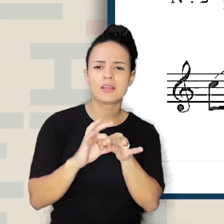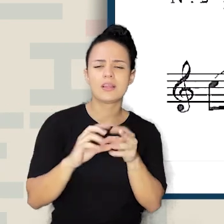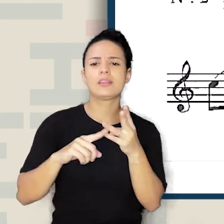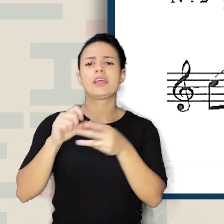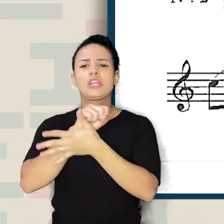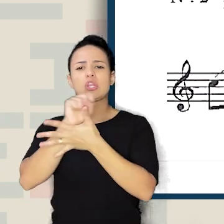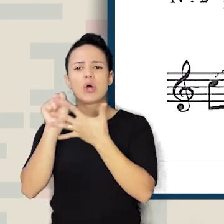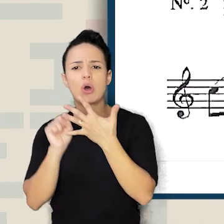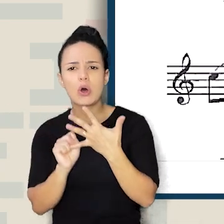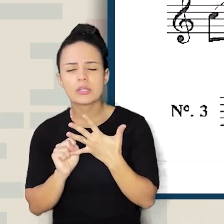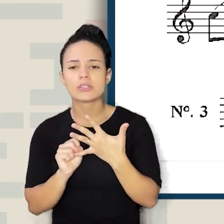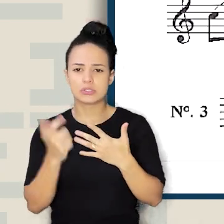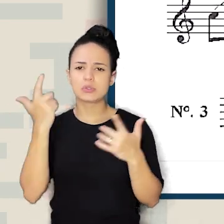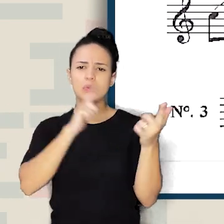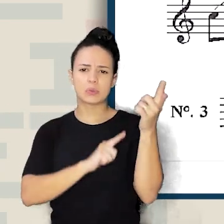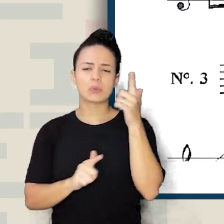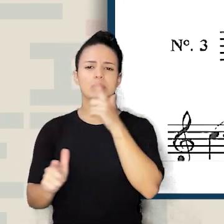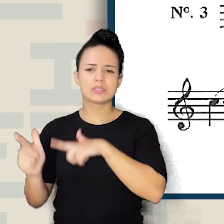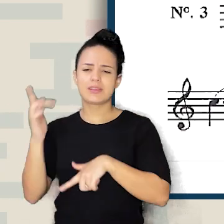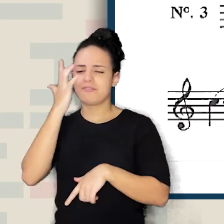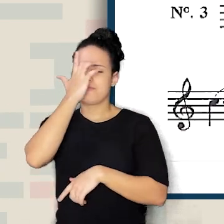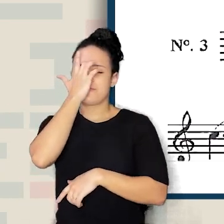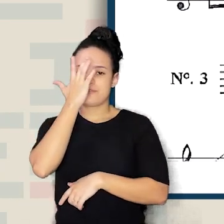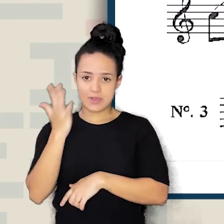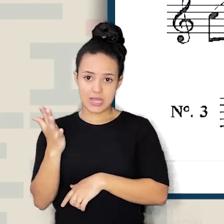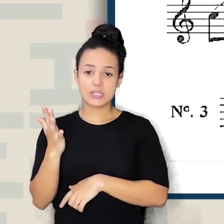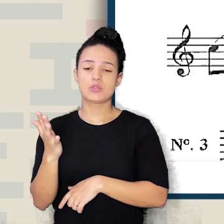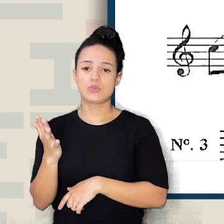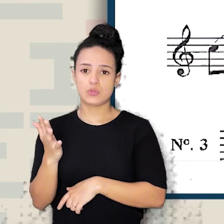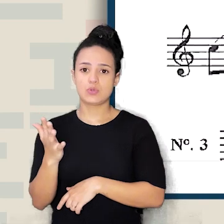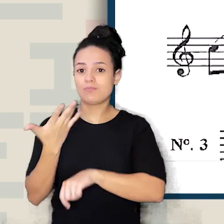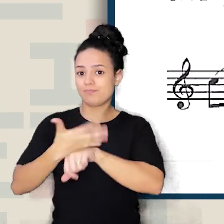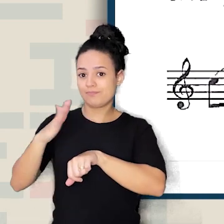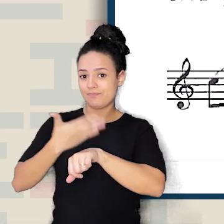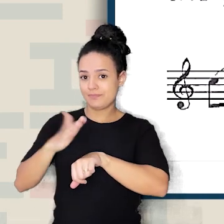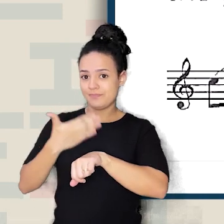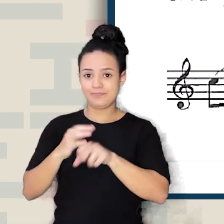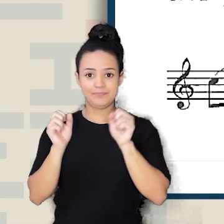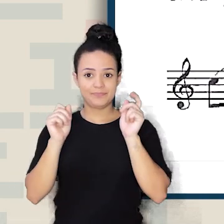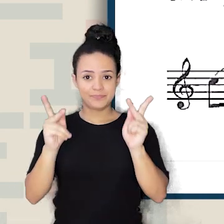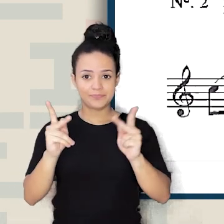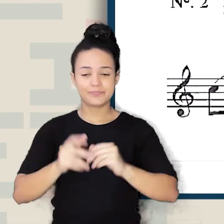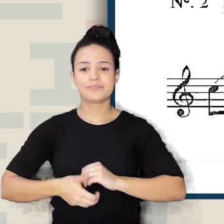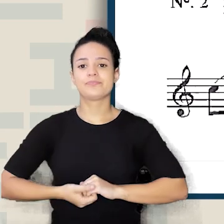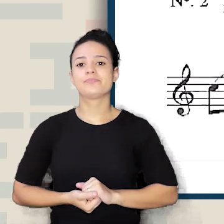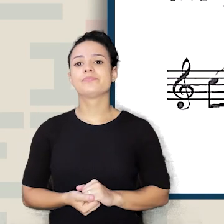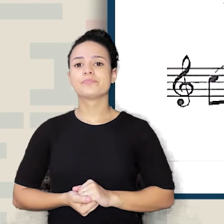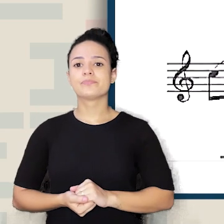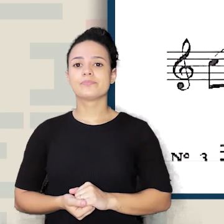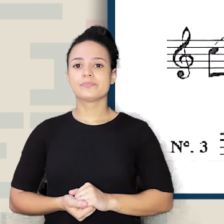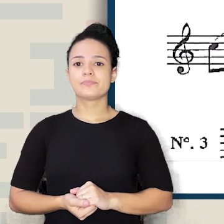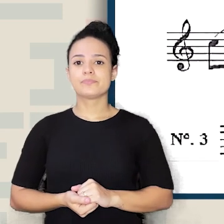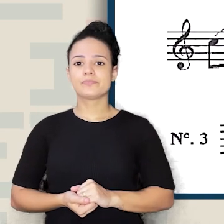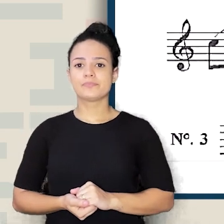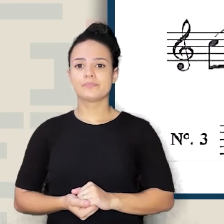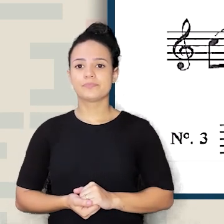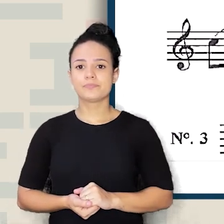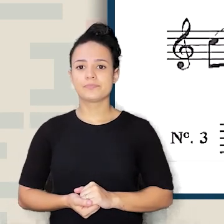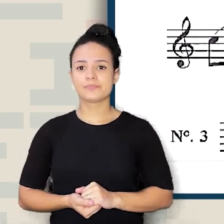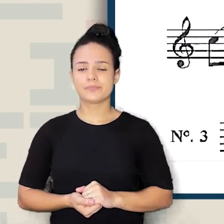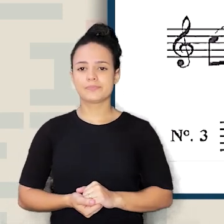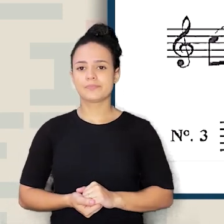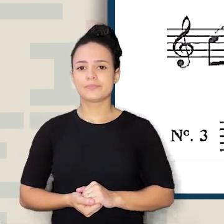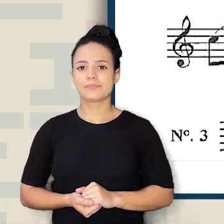tem alterações, já tem notas. Deixa eu ver se tem algum aqui. A gente consegue fazer fácil esse exercício 1, tá